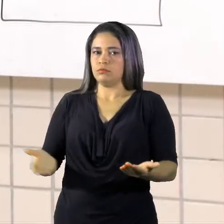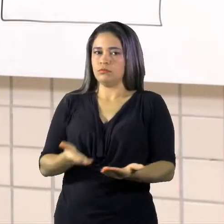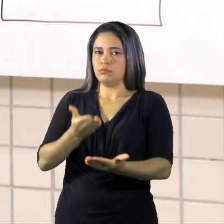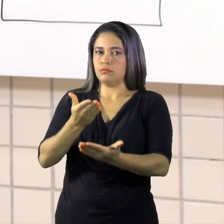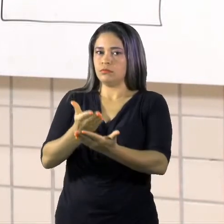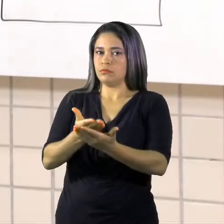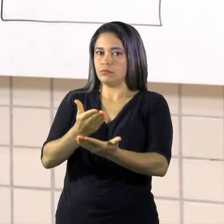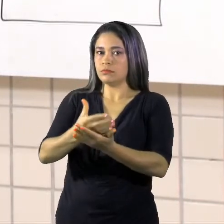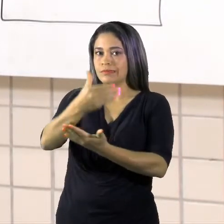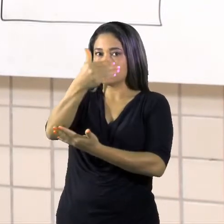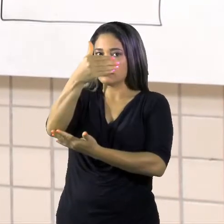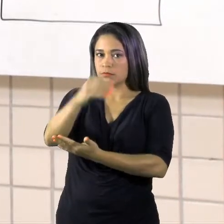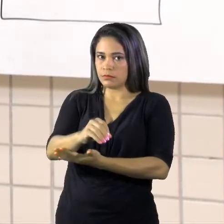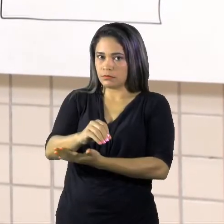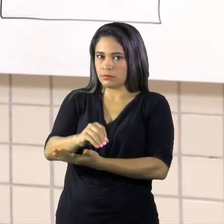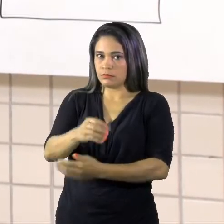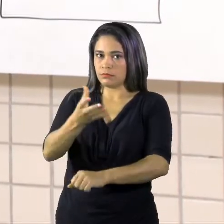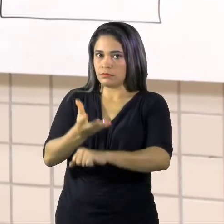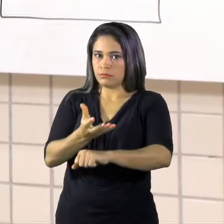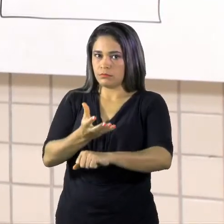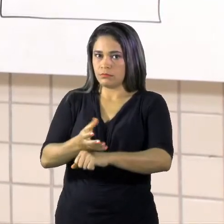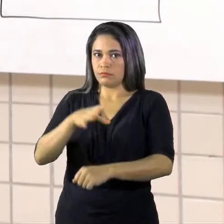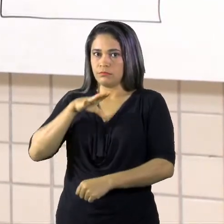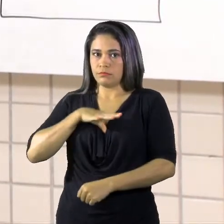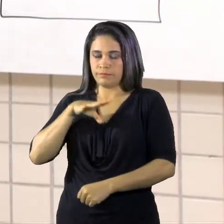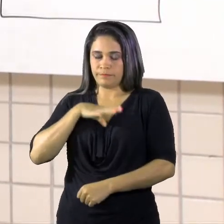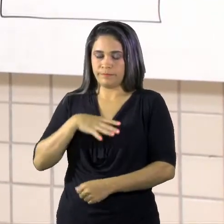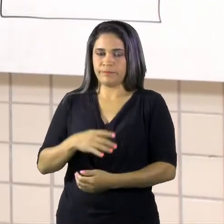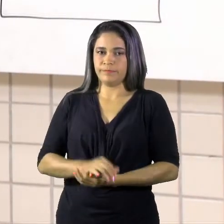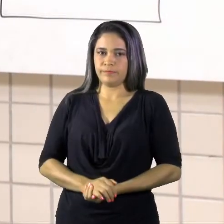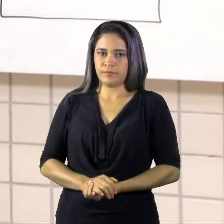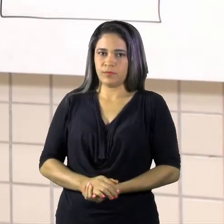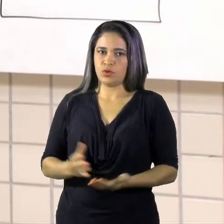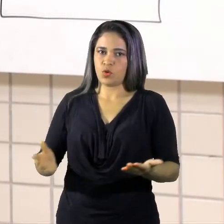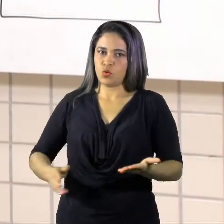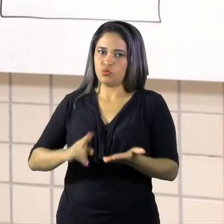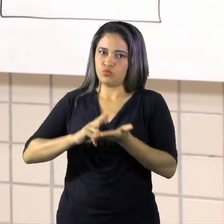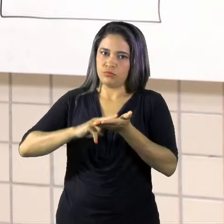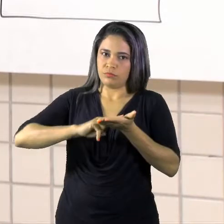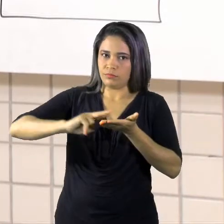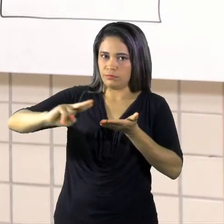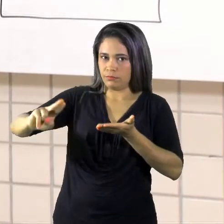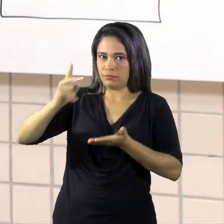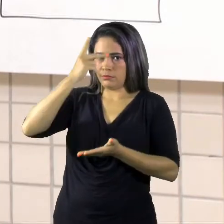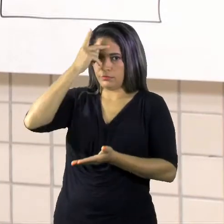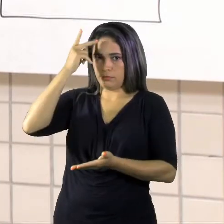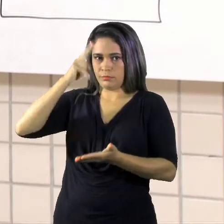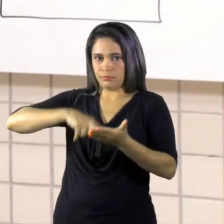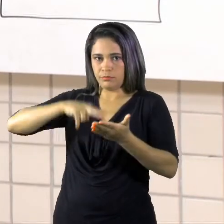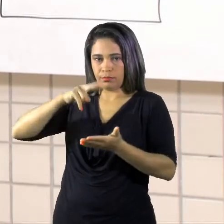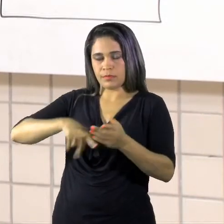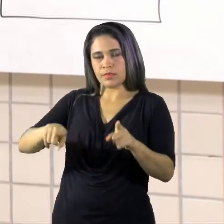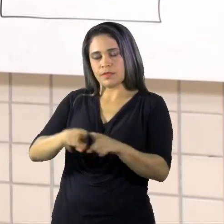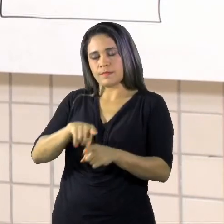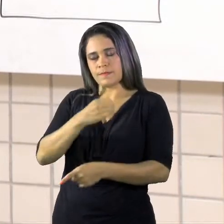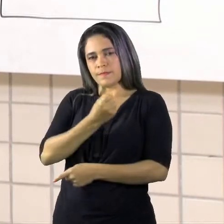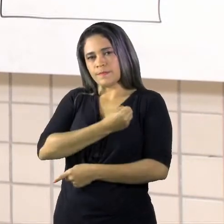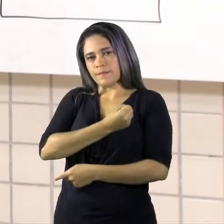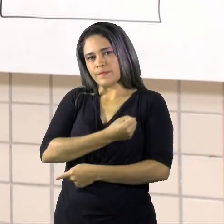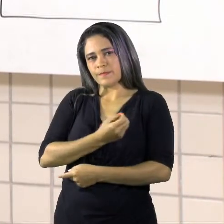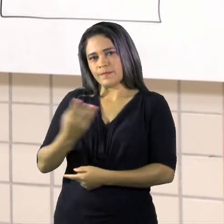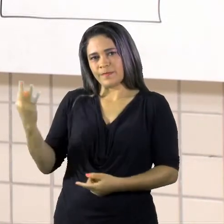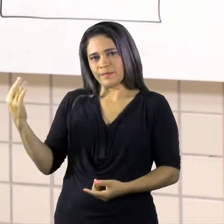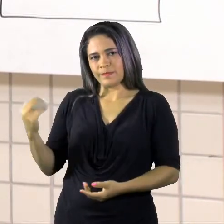língua portuguesa. Nela, nós iremos estudar a Carta do Leitor e numeral. Vamos lá?